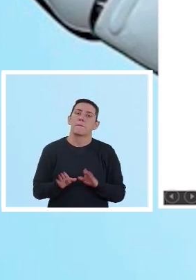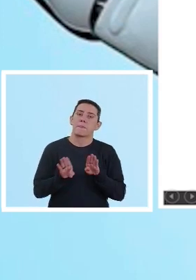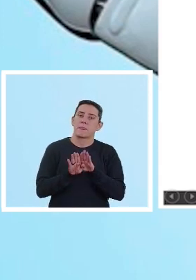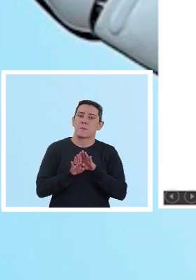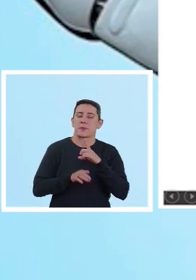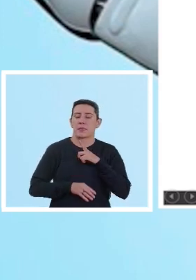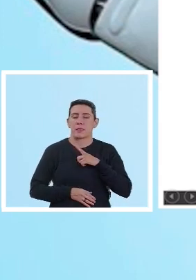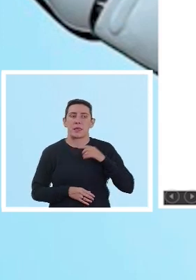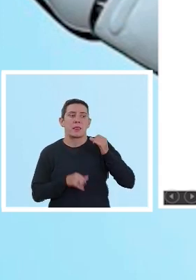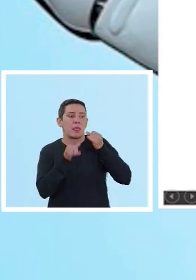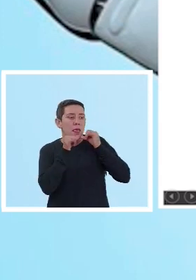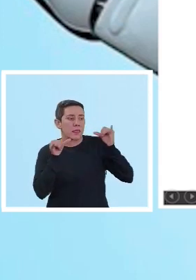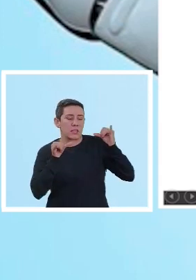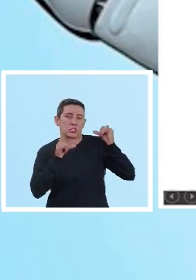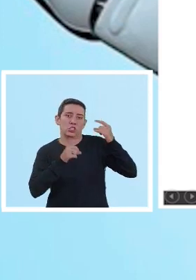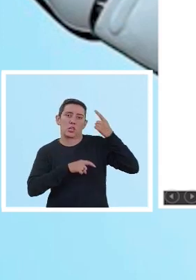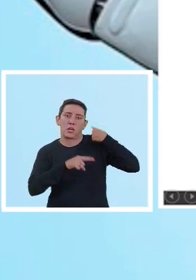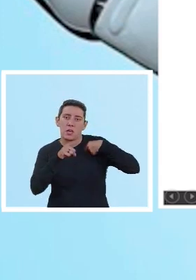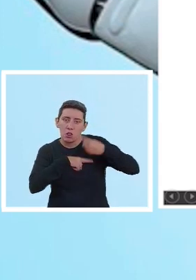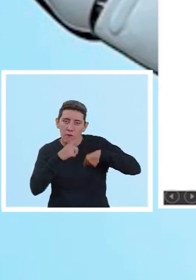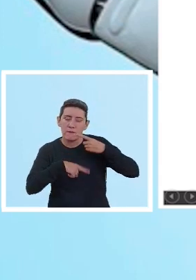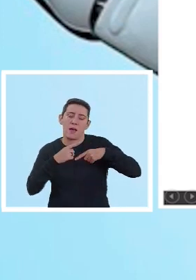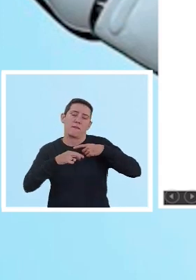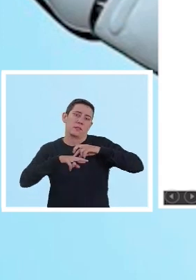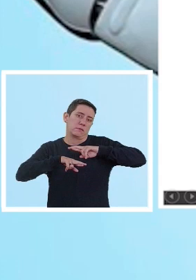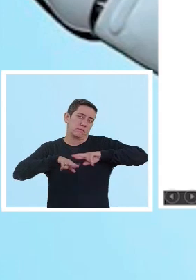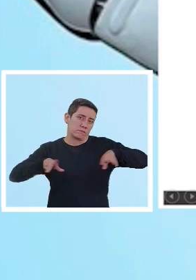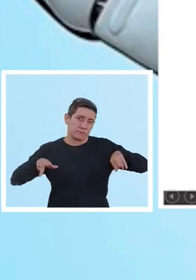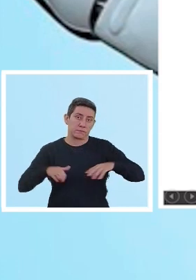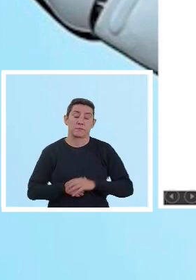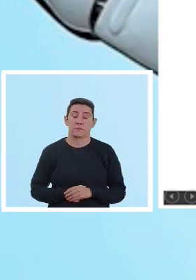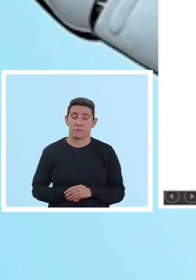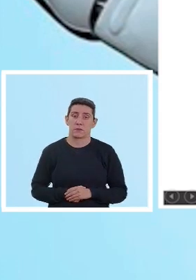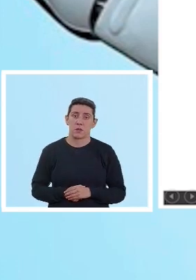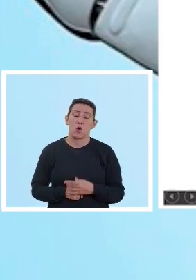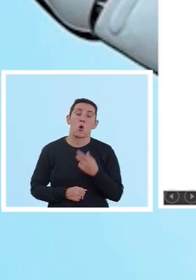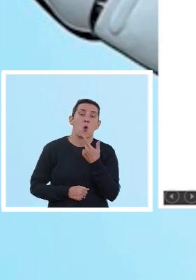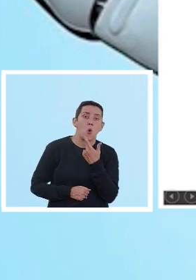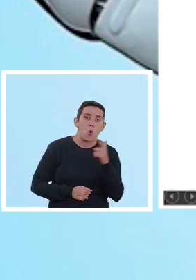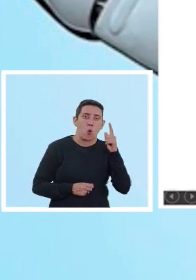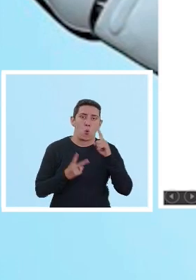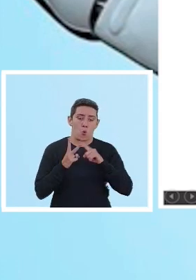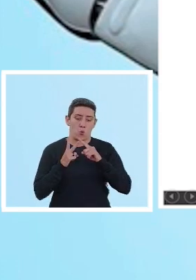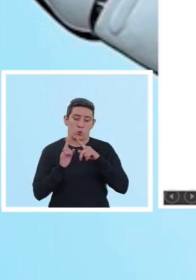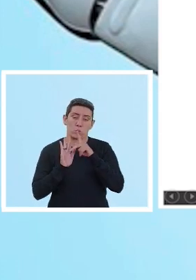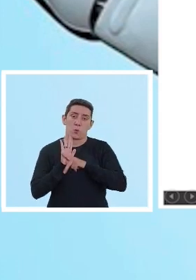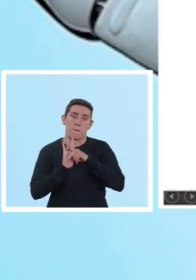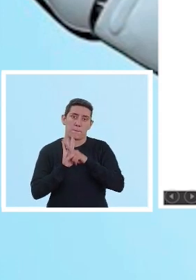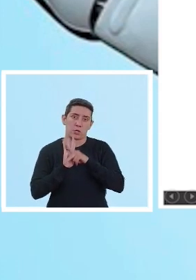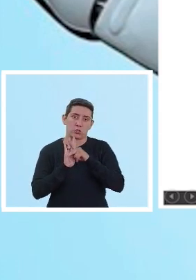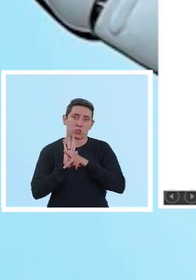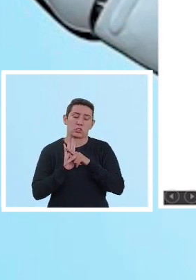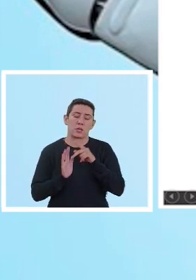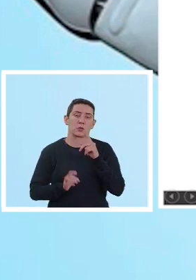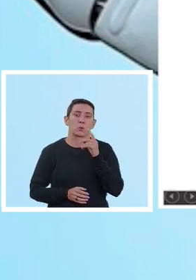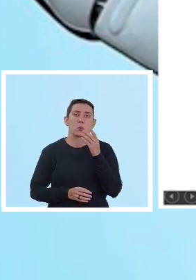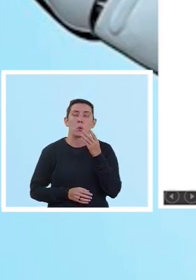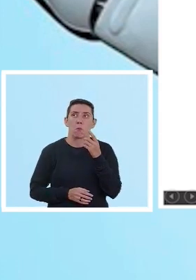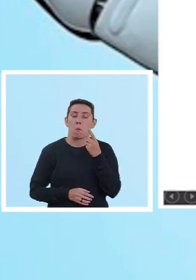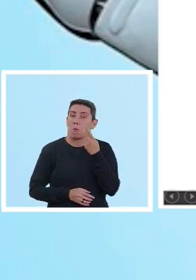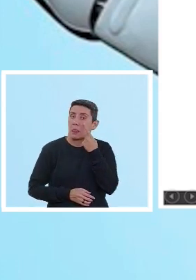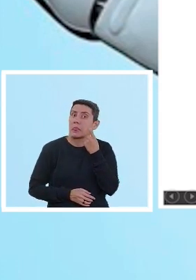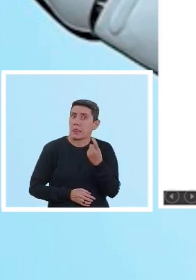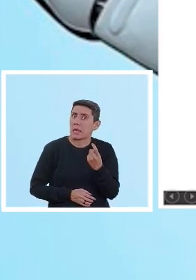renováveis então a gente atua nesse segmento motor projeto aí eu não sei como é que a gente tem de tempo mas um projeto muito interessante